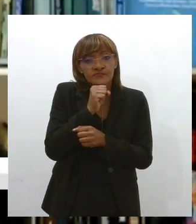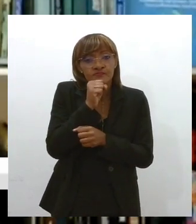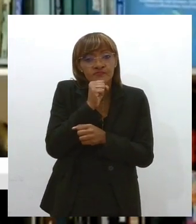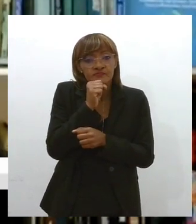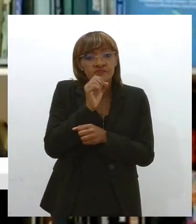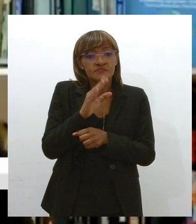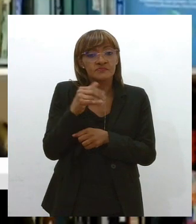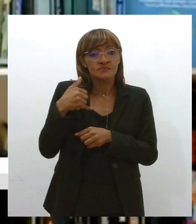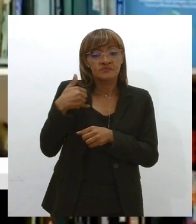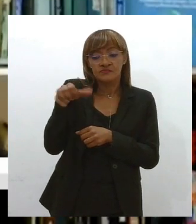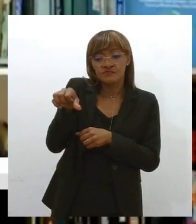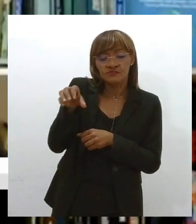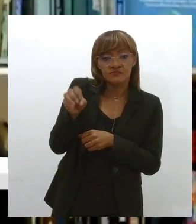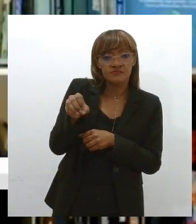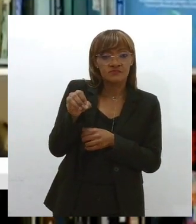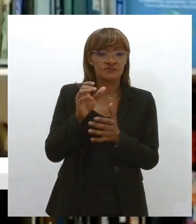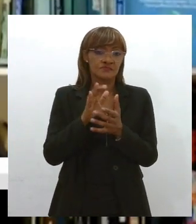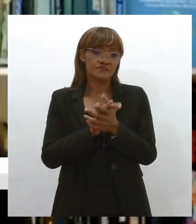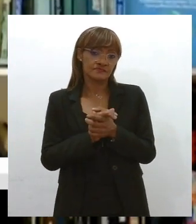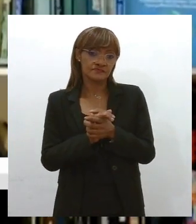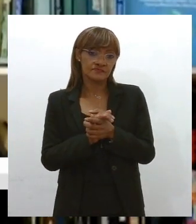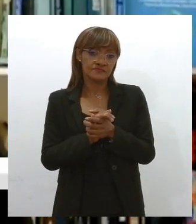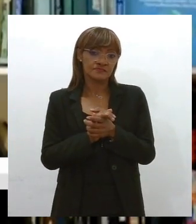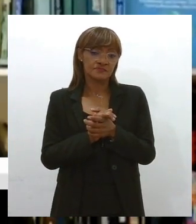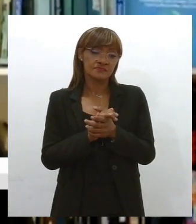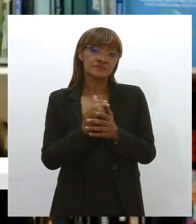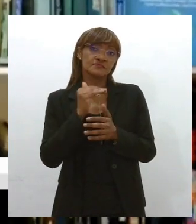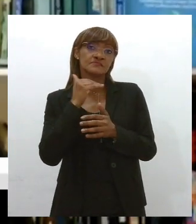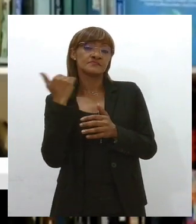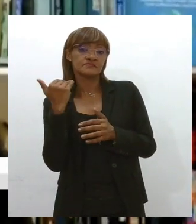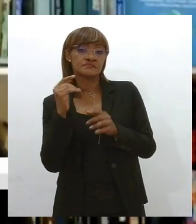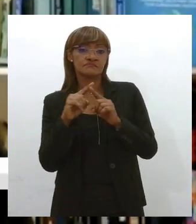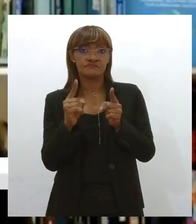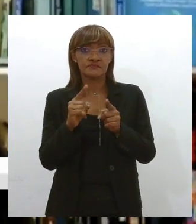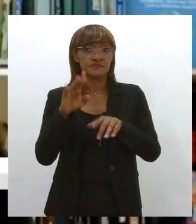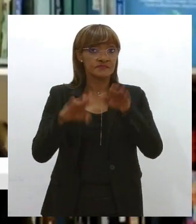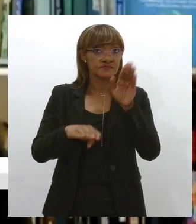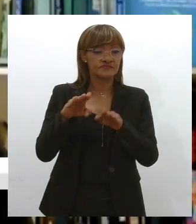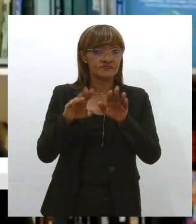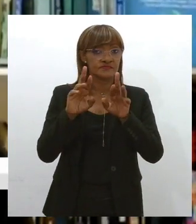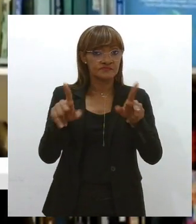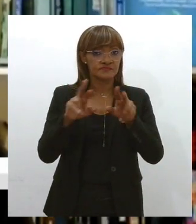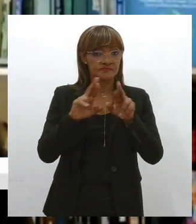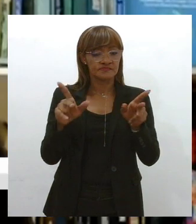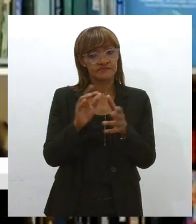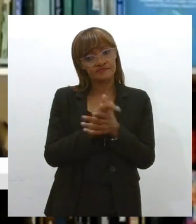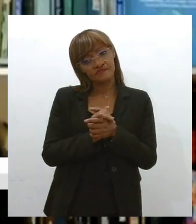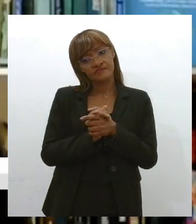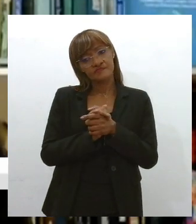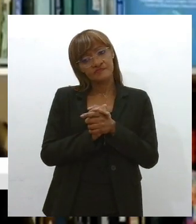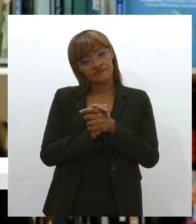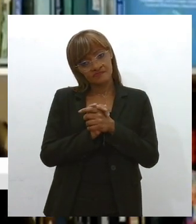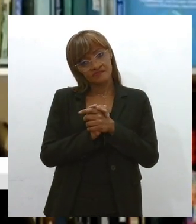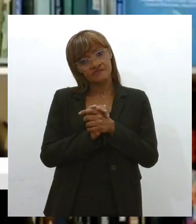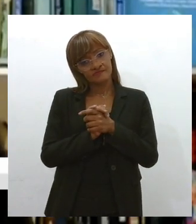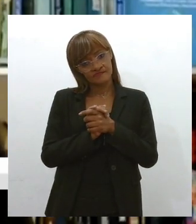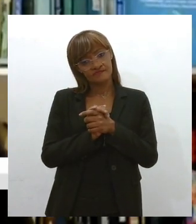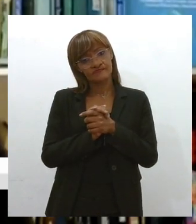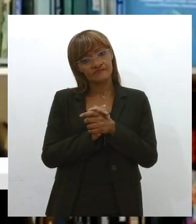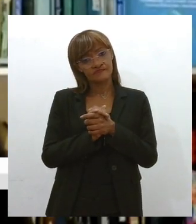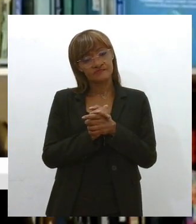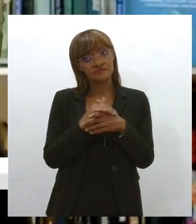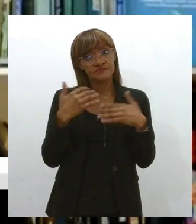90 anos, e de uma forma pacífica. E nem sempre é assim. Então, é bem curioso de